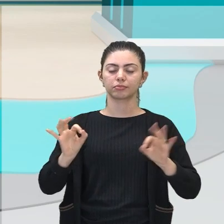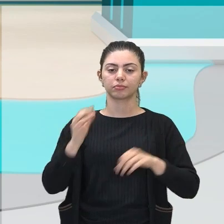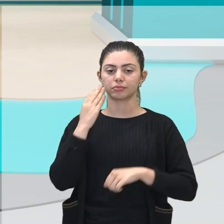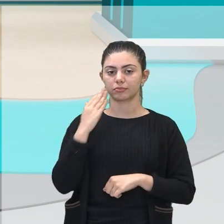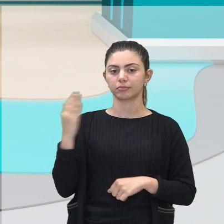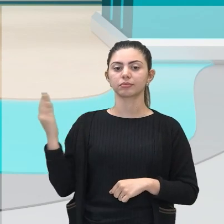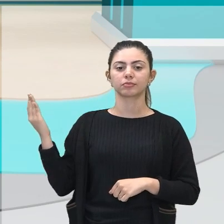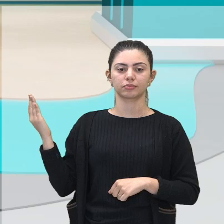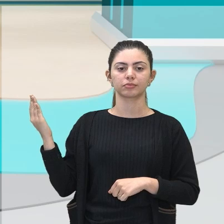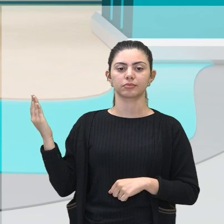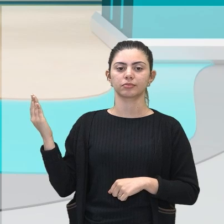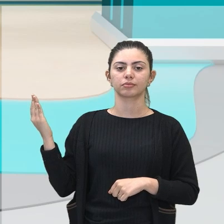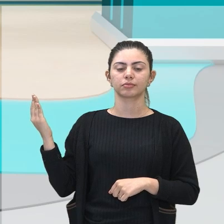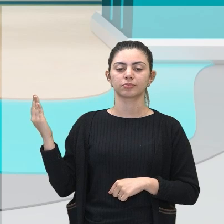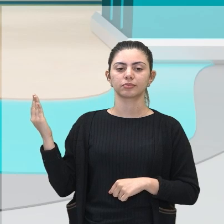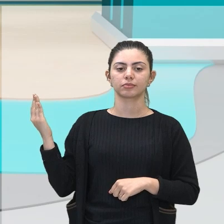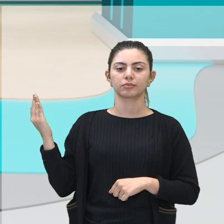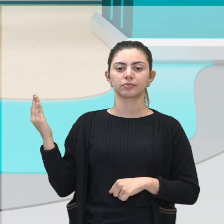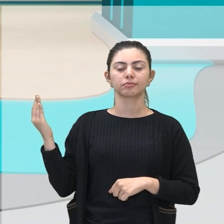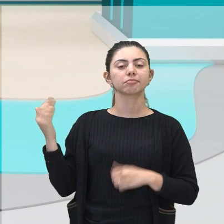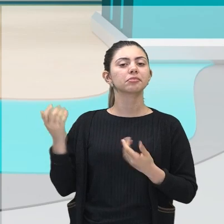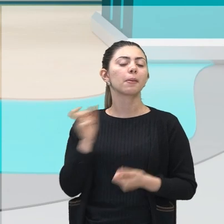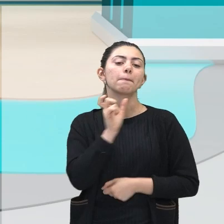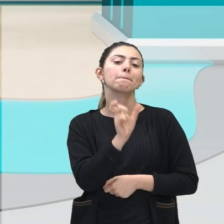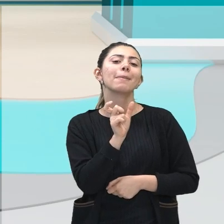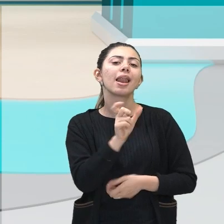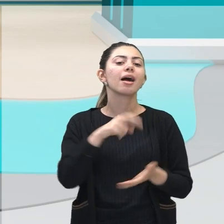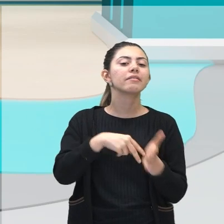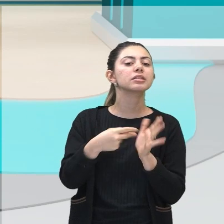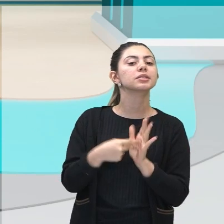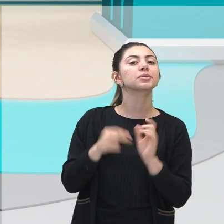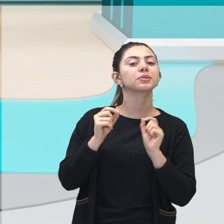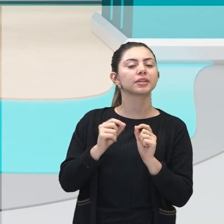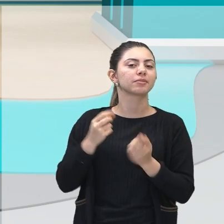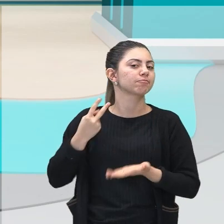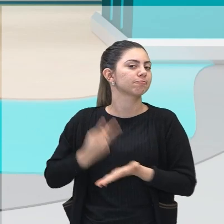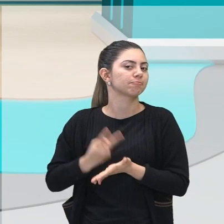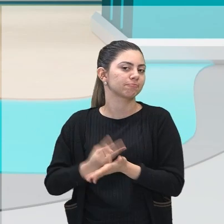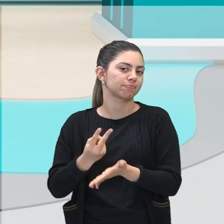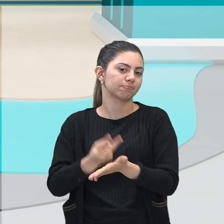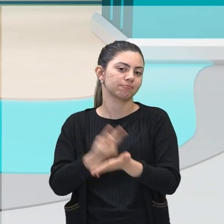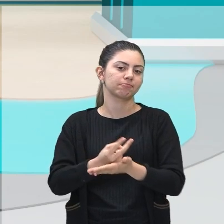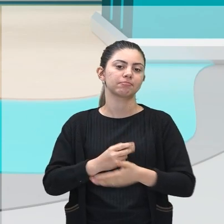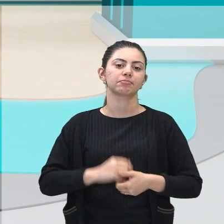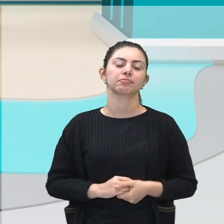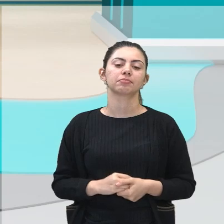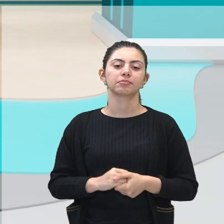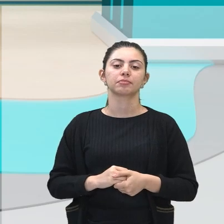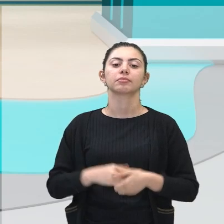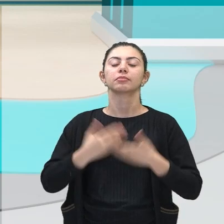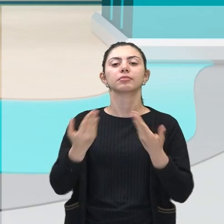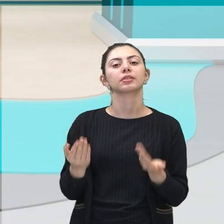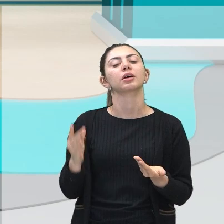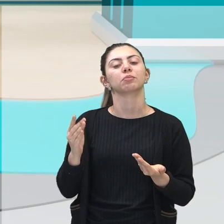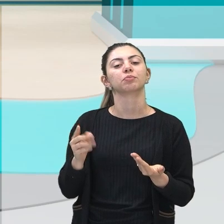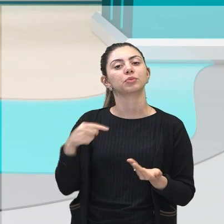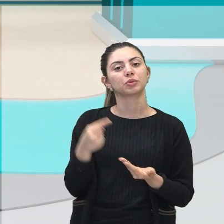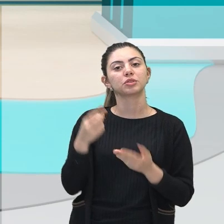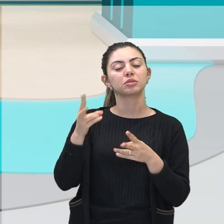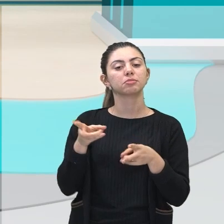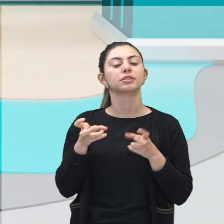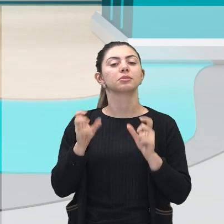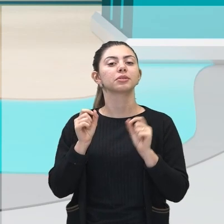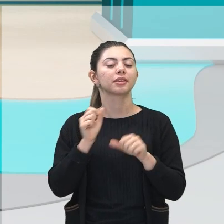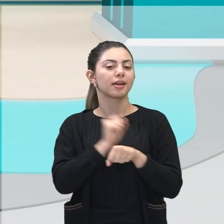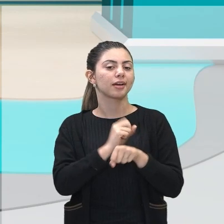Always, always, que significa sempre. Então, como nós vimos, o advérbio